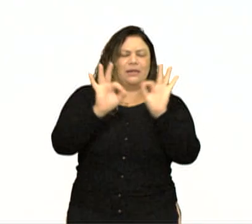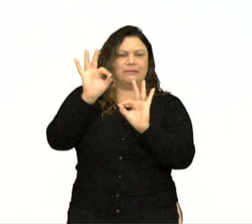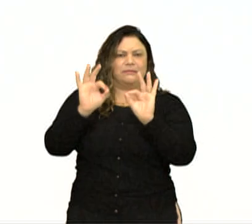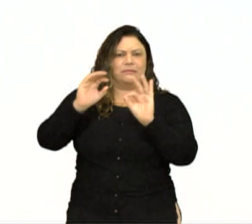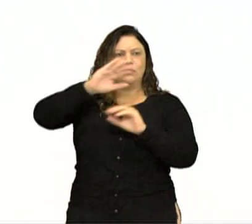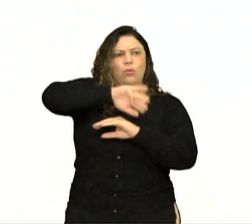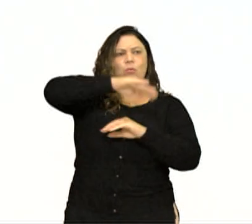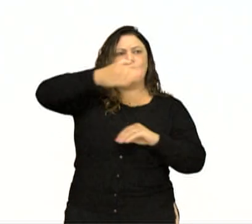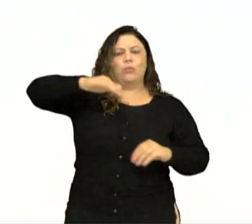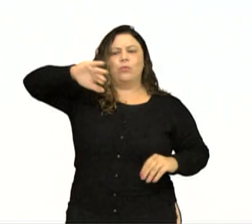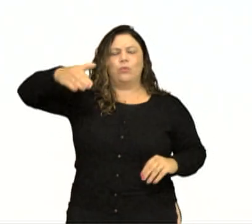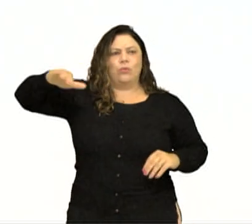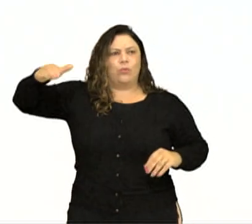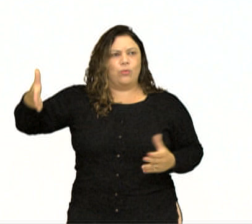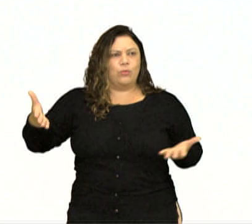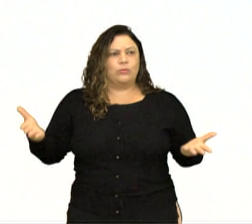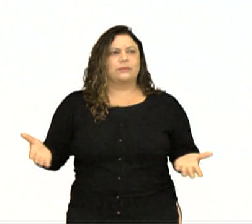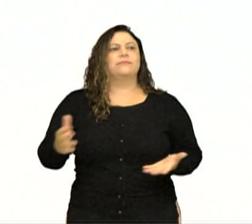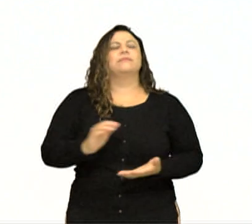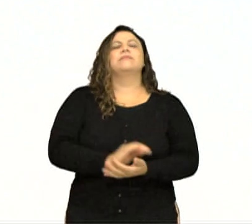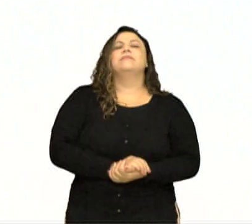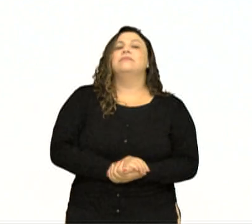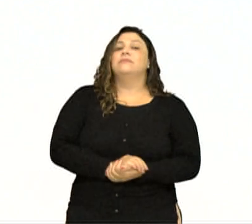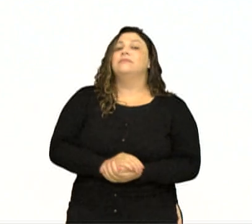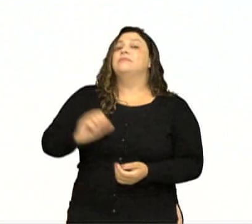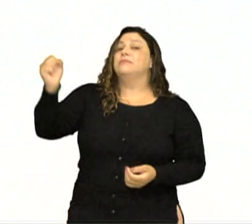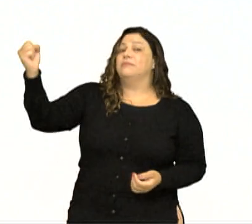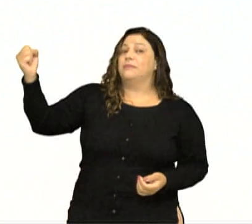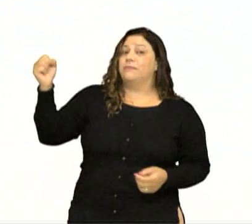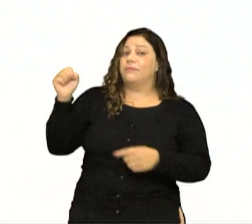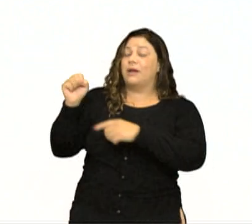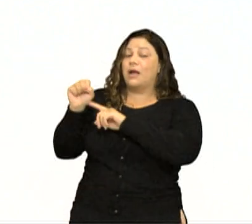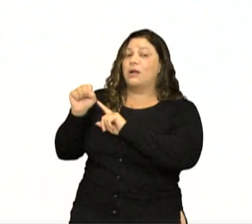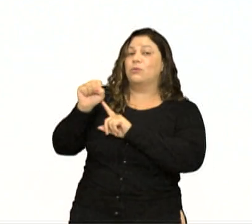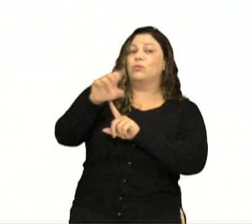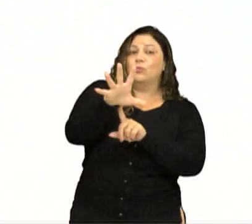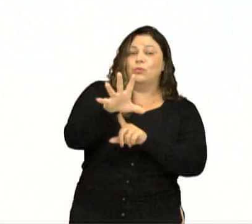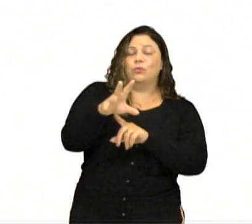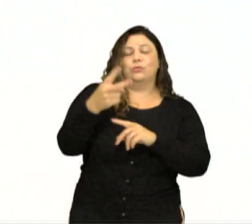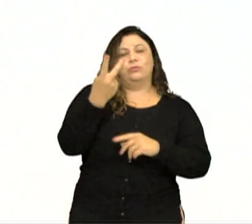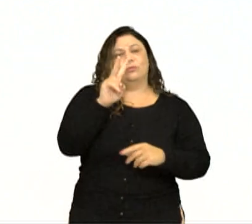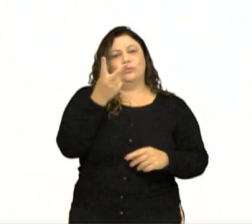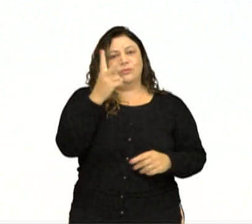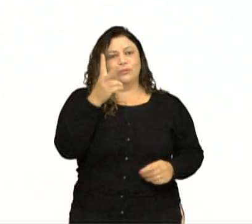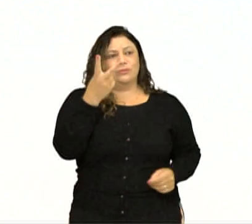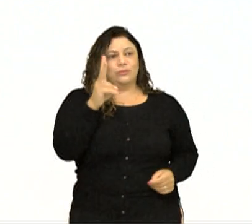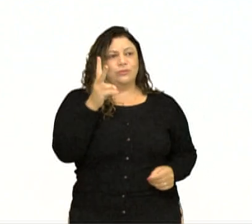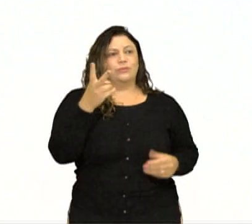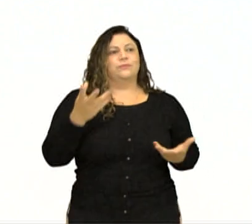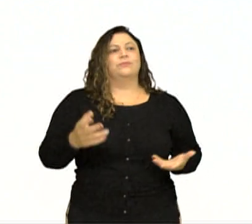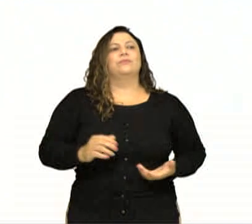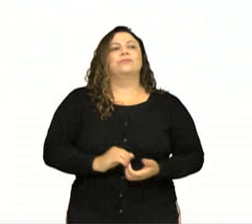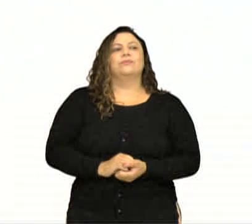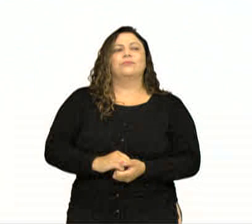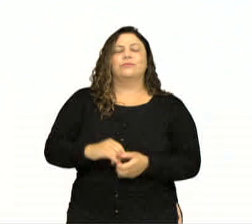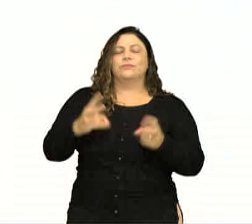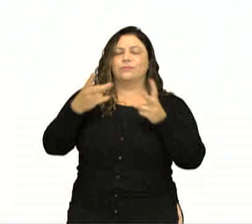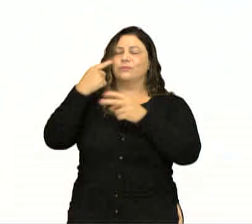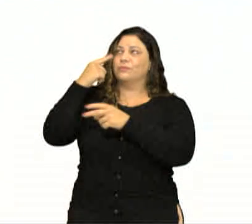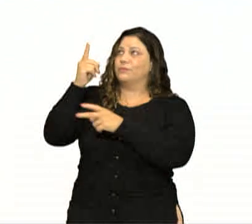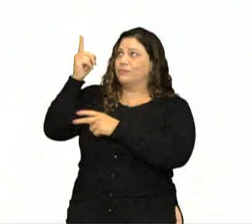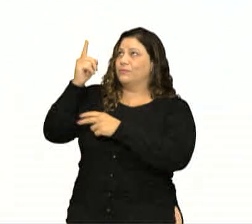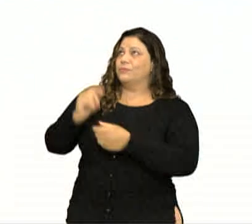nós sabemos que a luz ela tem duplo comportamento, né? O Huygens ele propôs que a luz deveria ser uma onda.